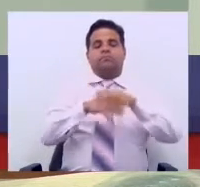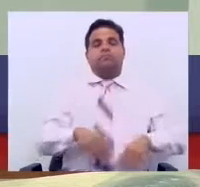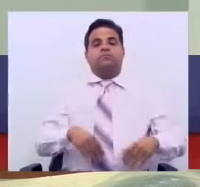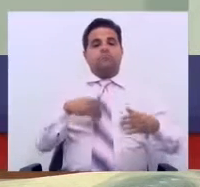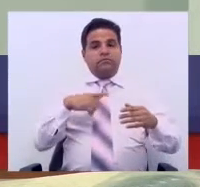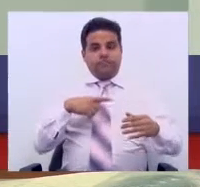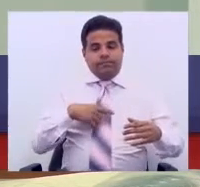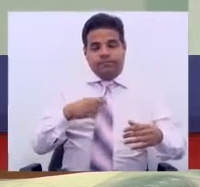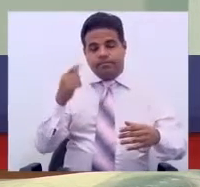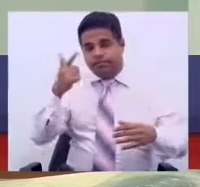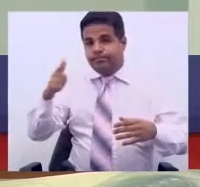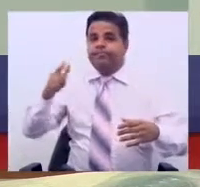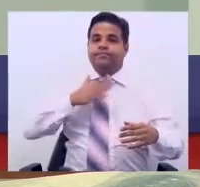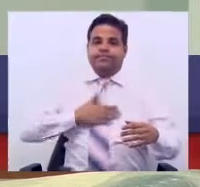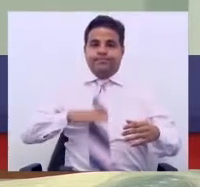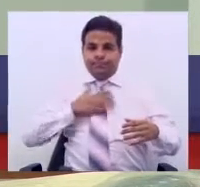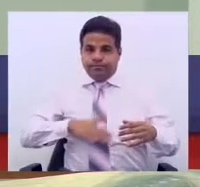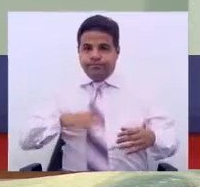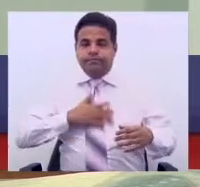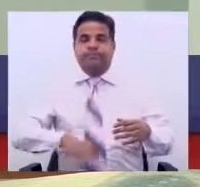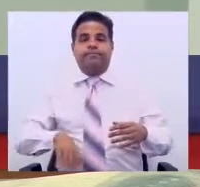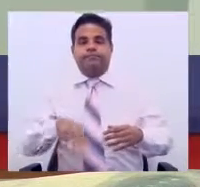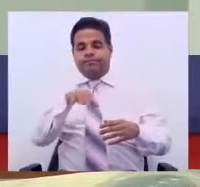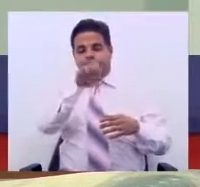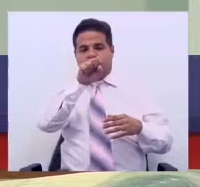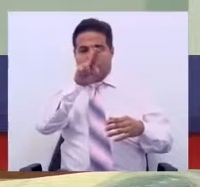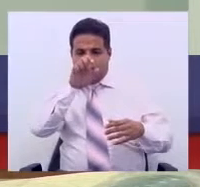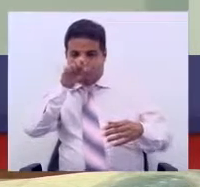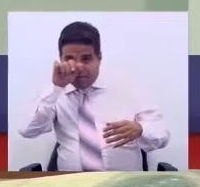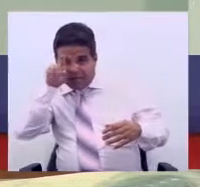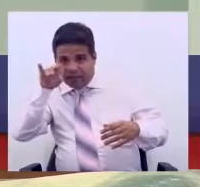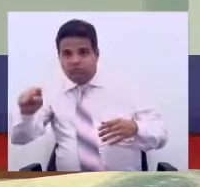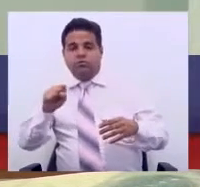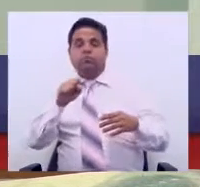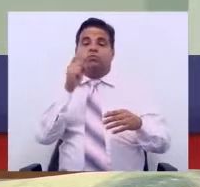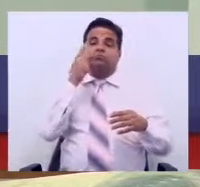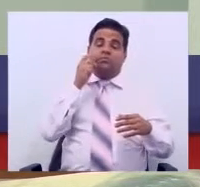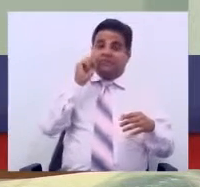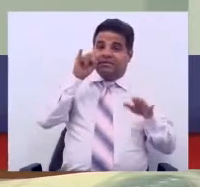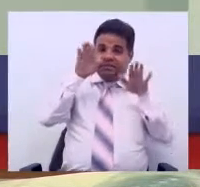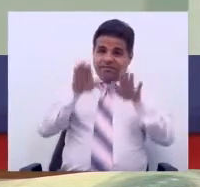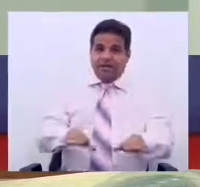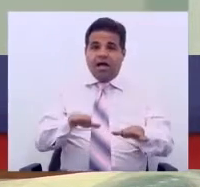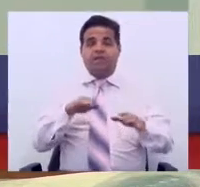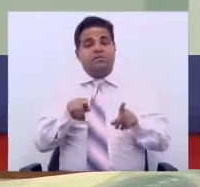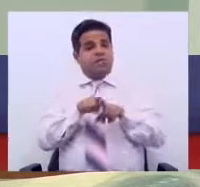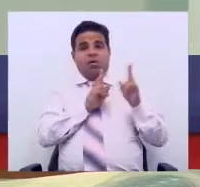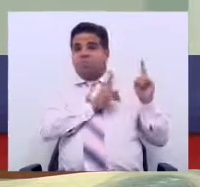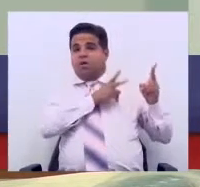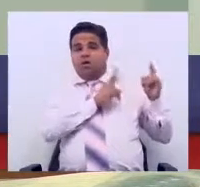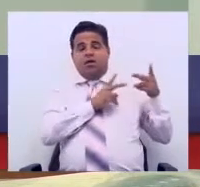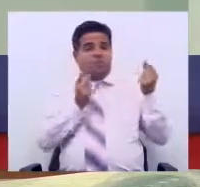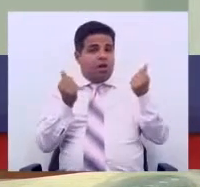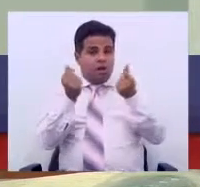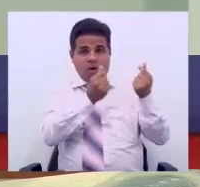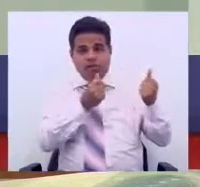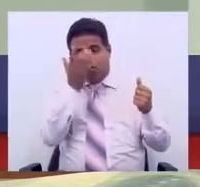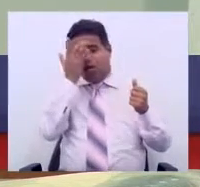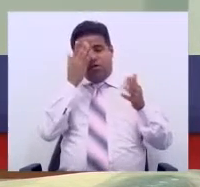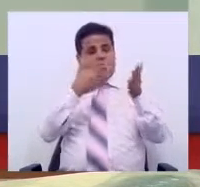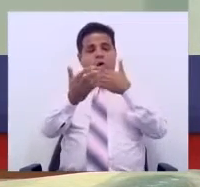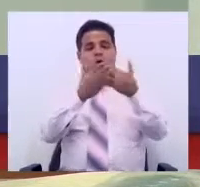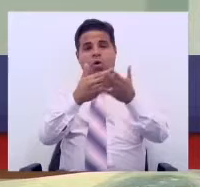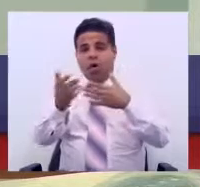eu que a gente devesse ter calma em relação aos subsídios, mesmo que os subsídios ficassem nos mesmos valores. Eu acho que